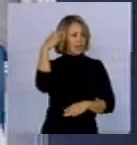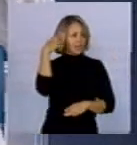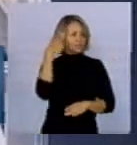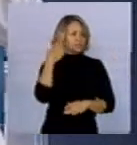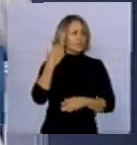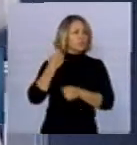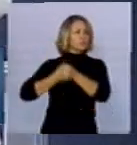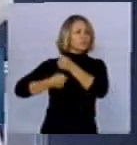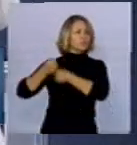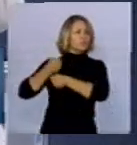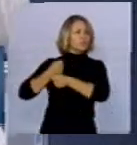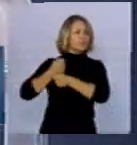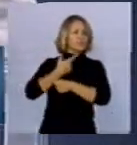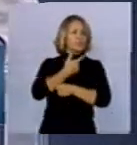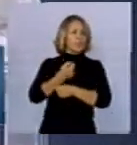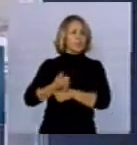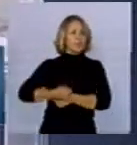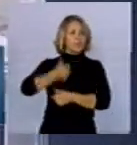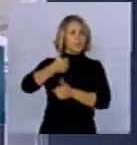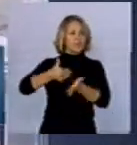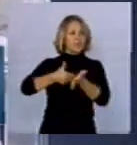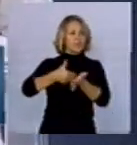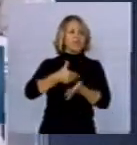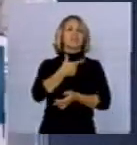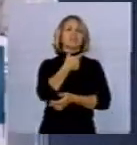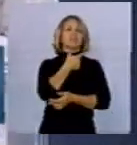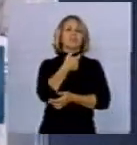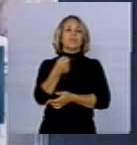de 2001 a 2010